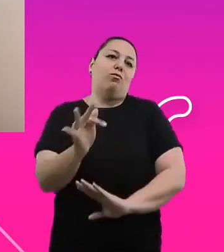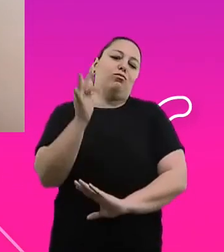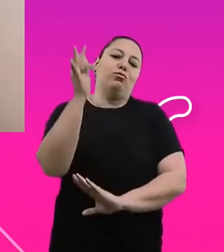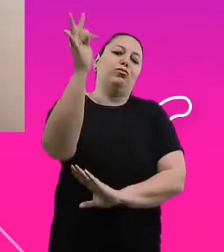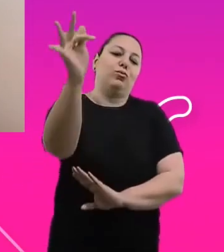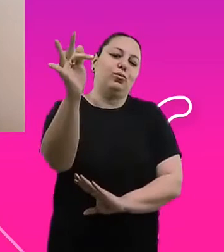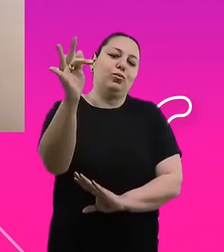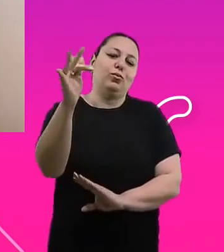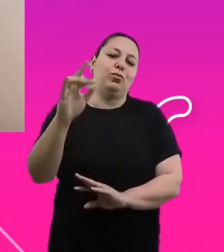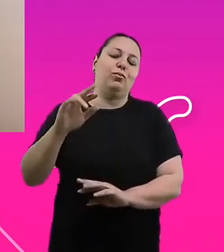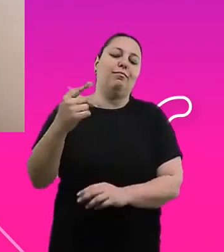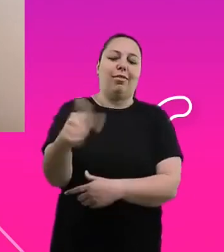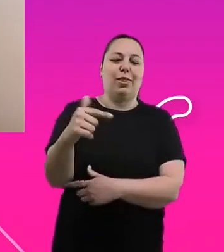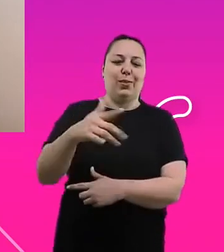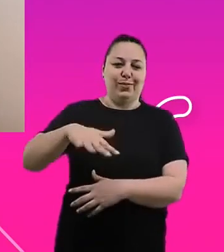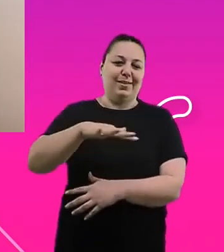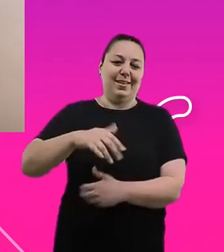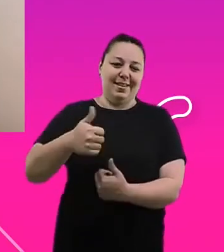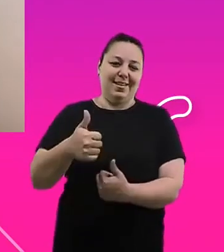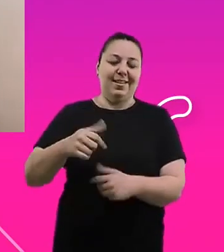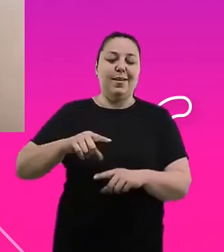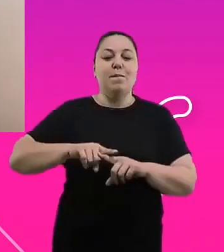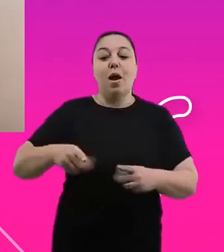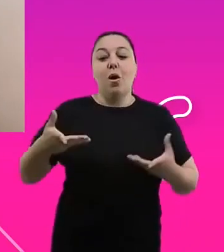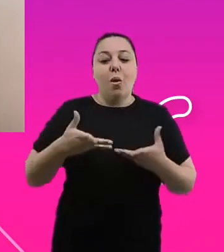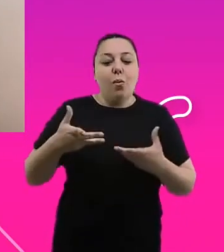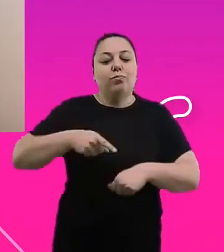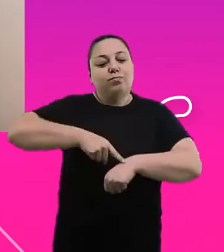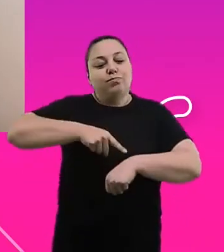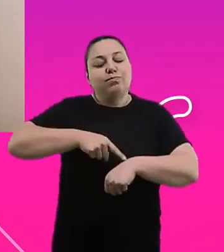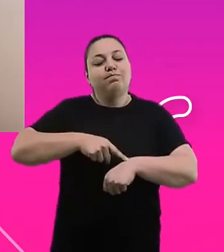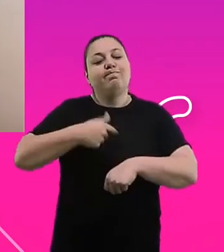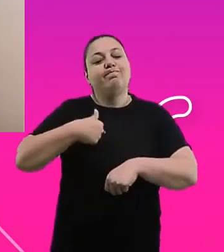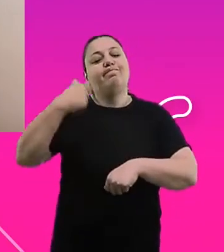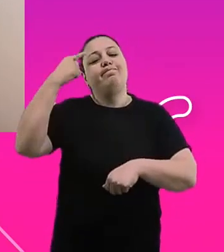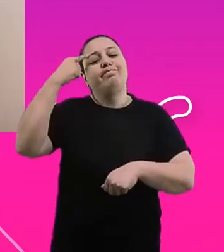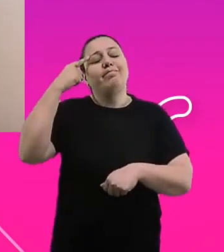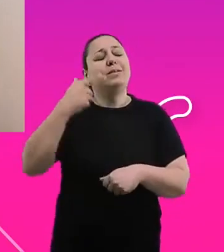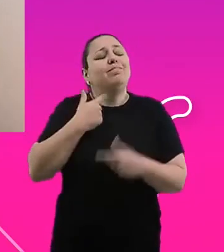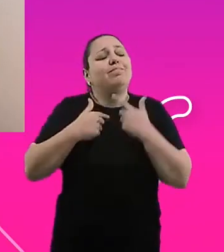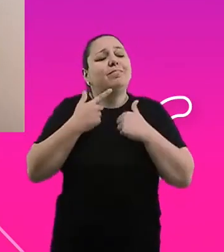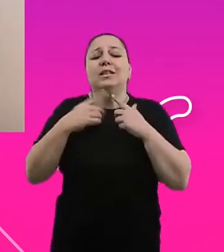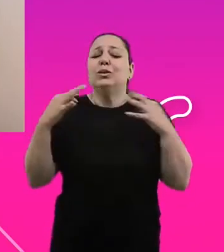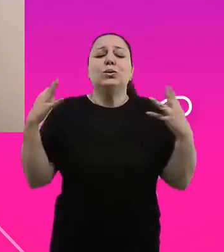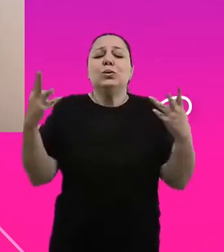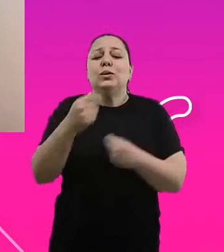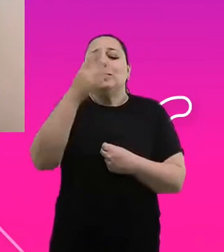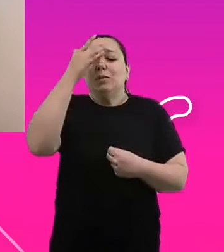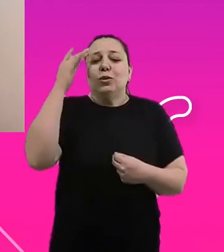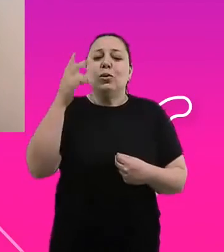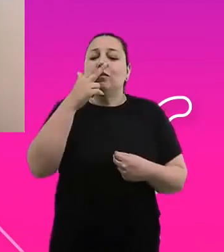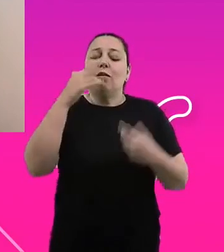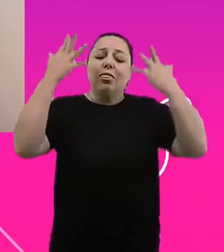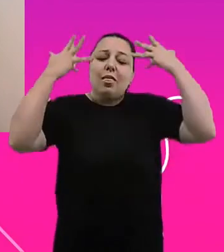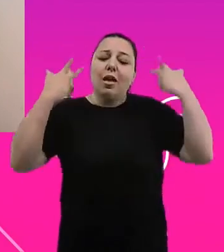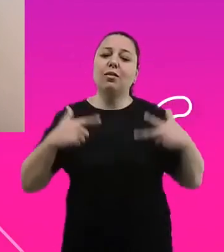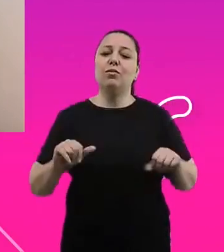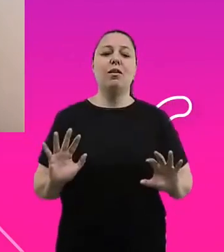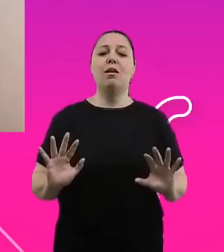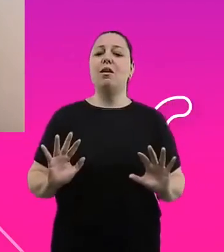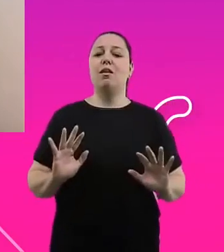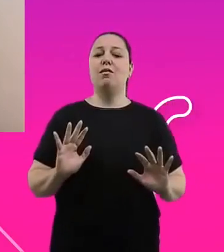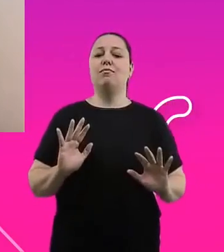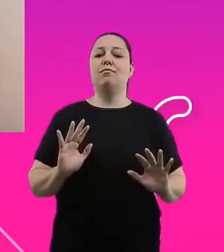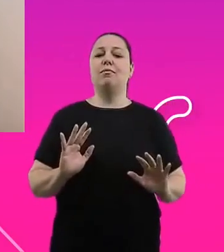Eu queria muito que fosse naturalizado, assim, que fosse uma coisa que todo mundo já estivesse fazendo. Eu tive uma conversa recente com um amigo e ele me questionou por que que é